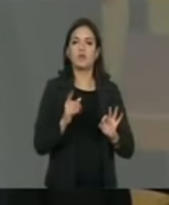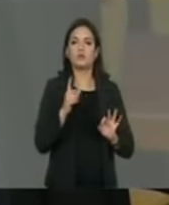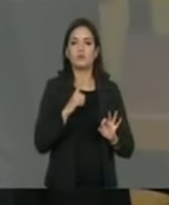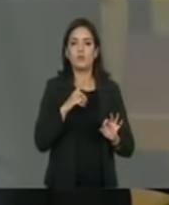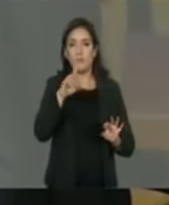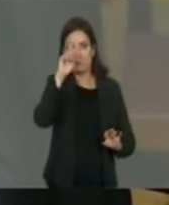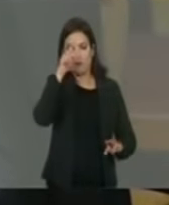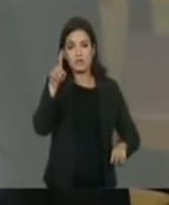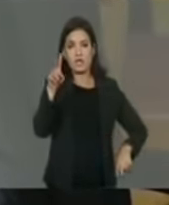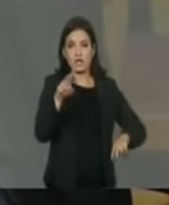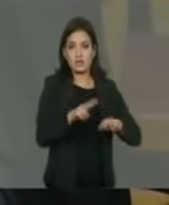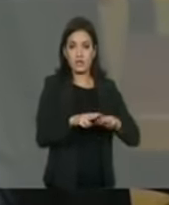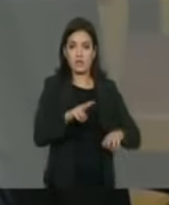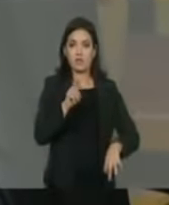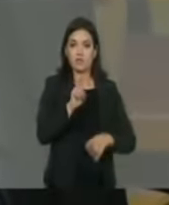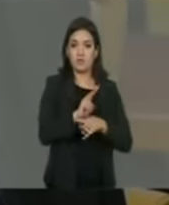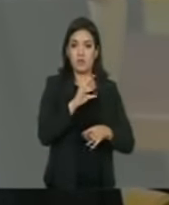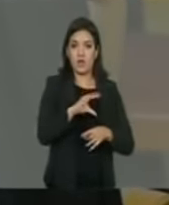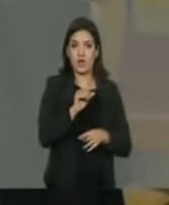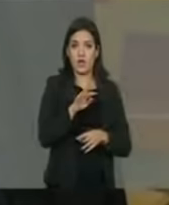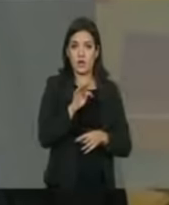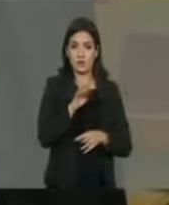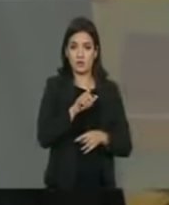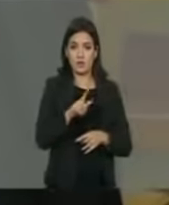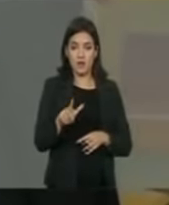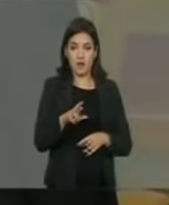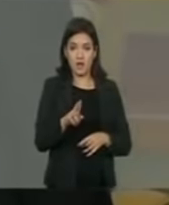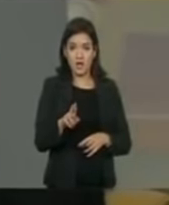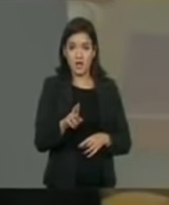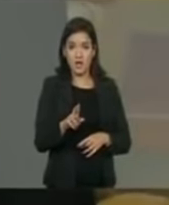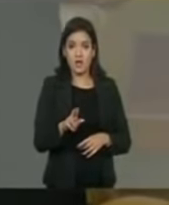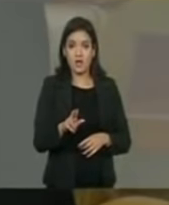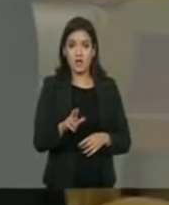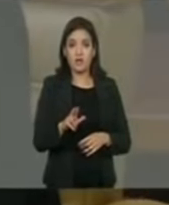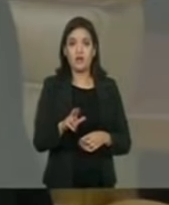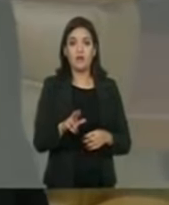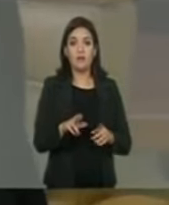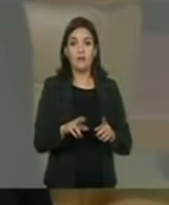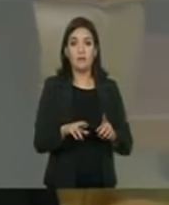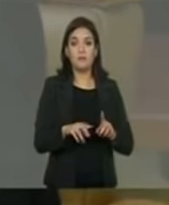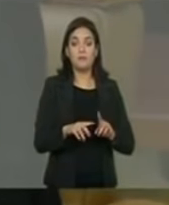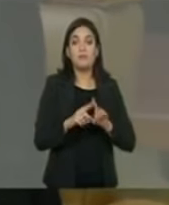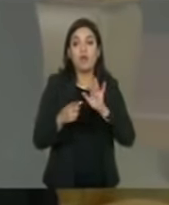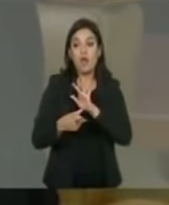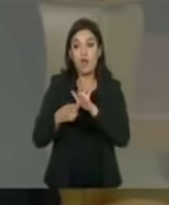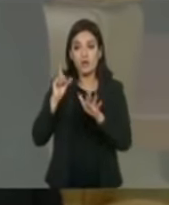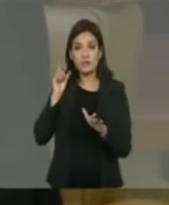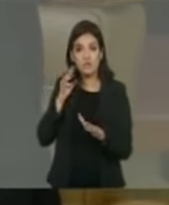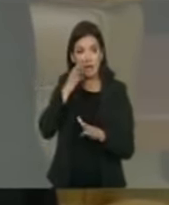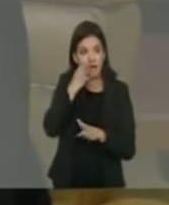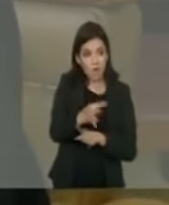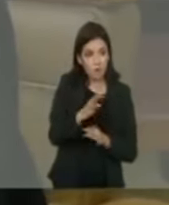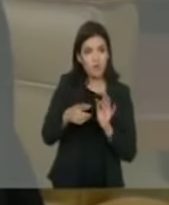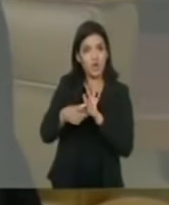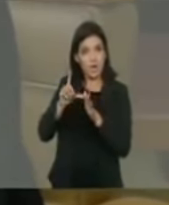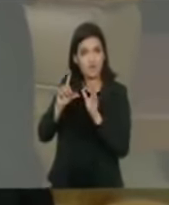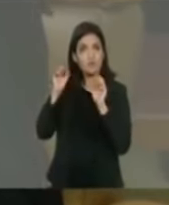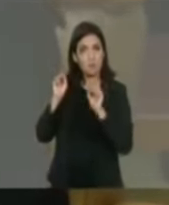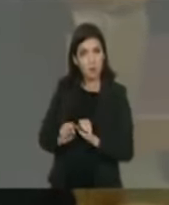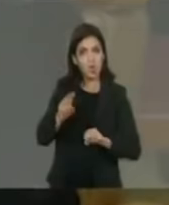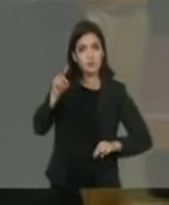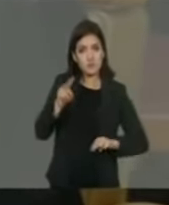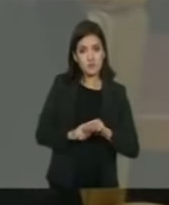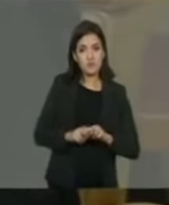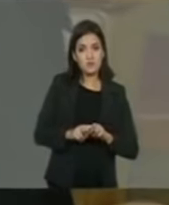cautelar de alguém antes mesmo de oferecido até mesmo rússia ou antes mesmo de